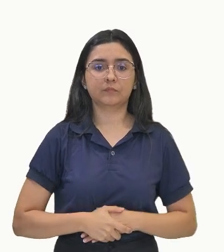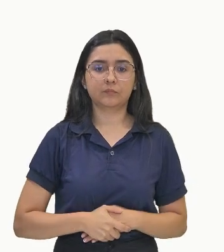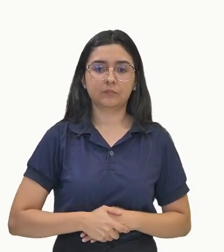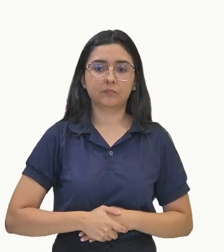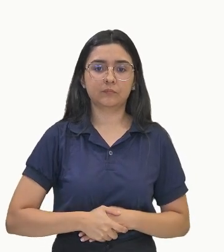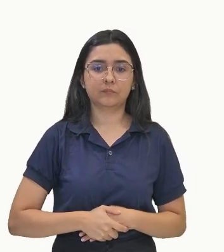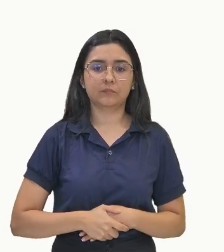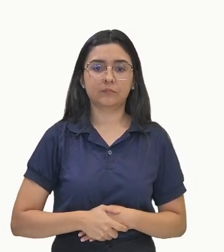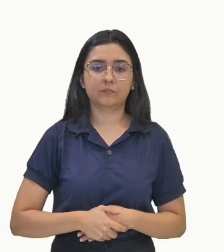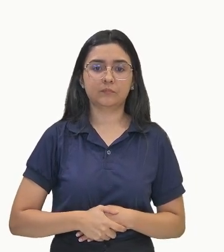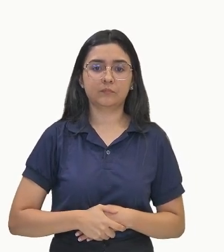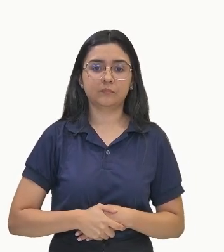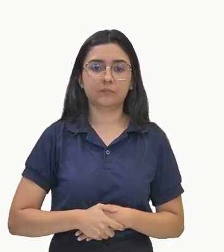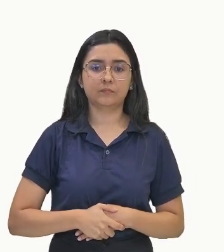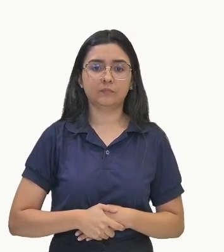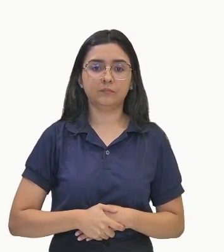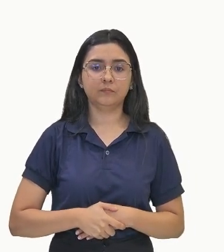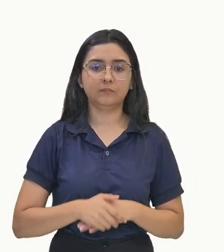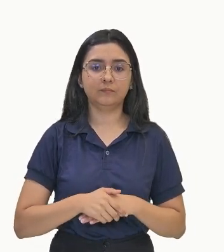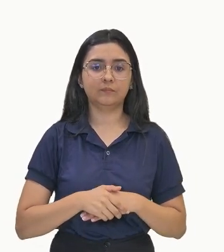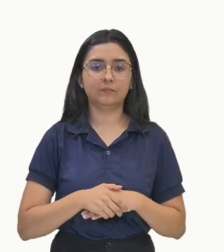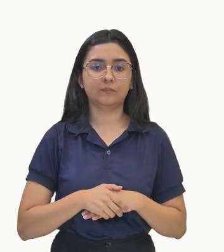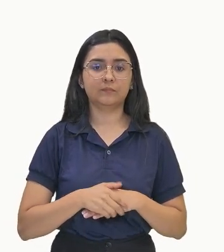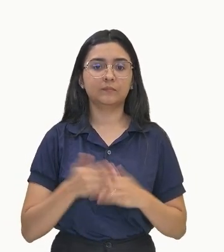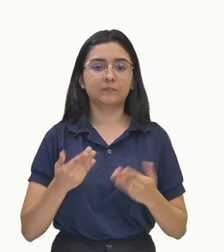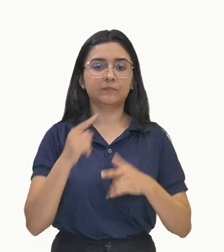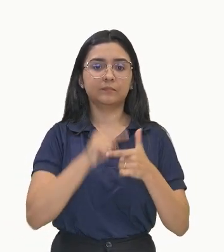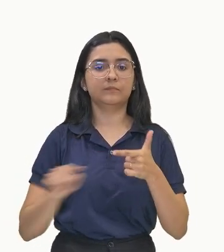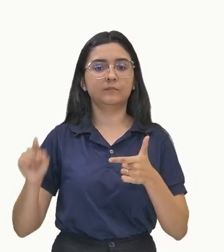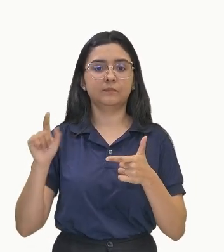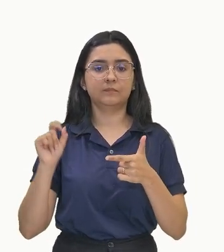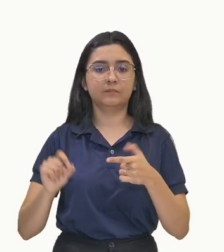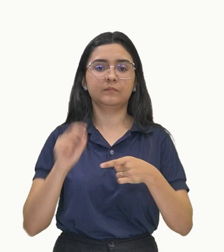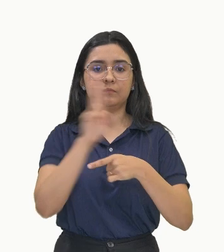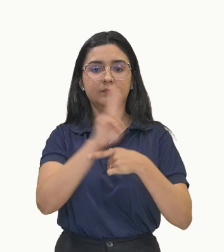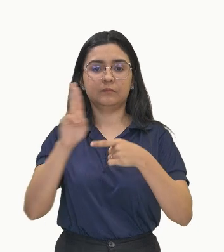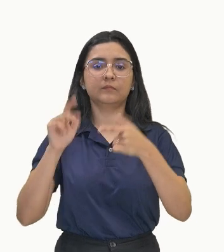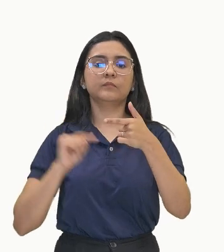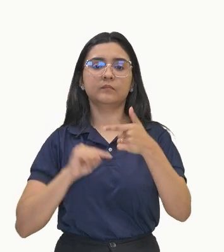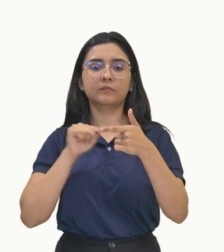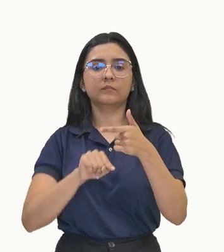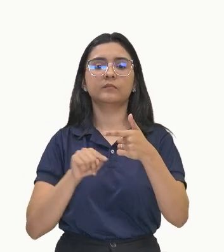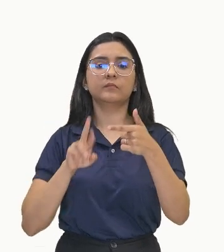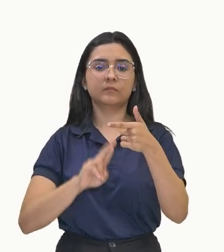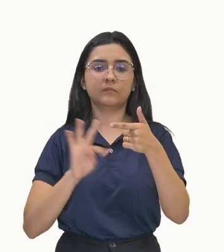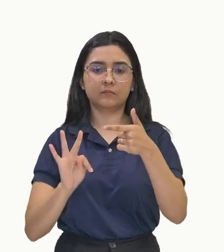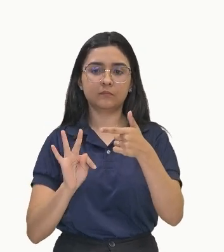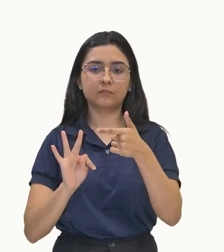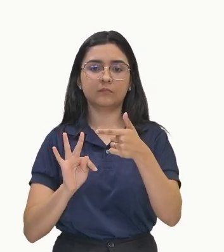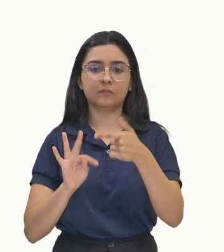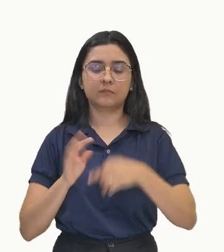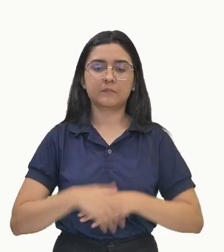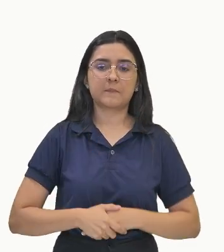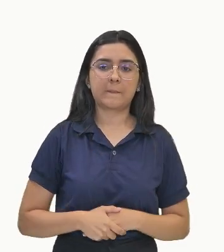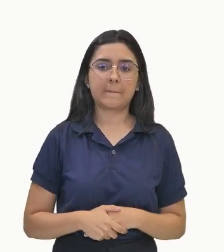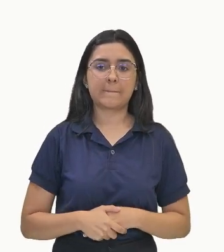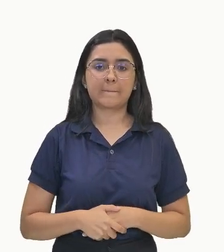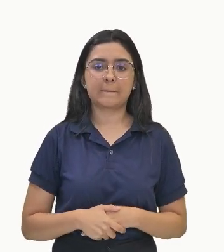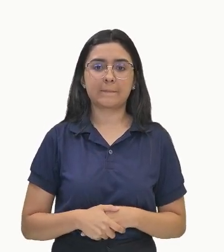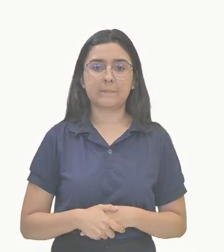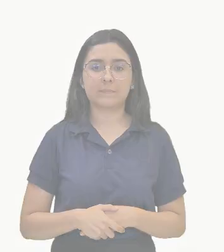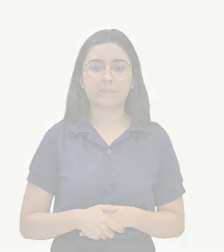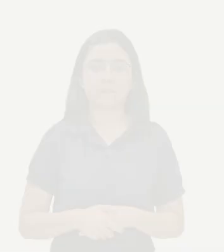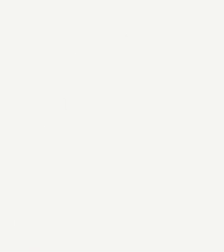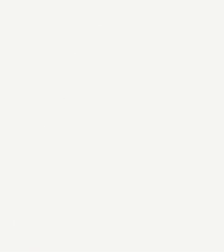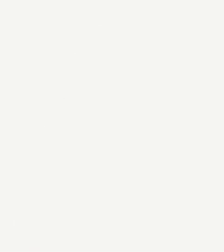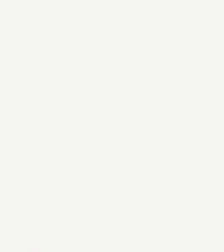a rendimento real dividido pelo rendimento teórico. Ah, professor, tem outra